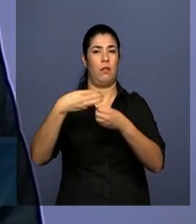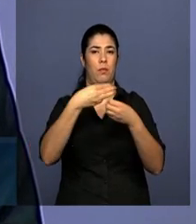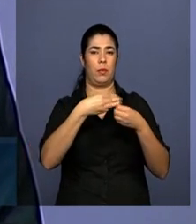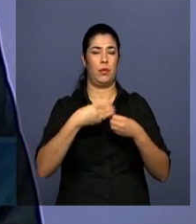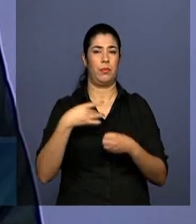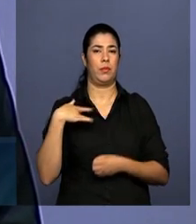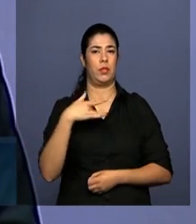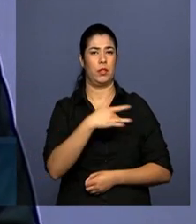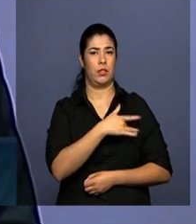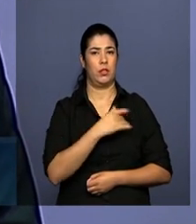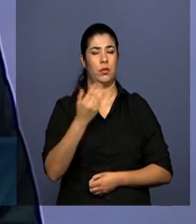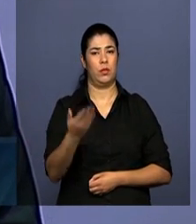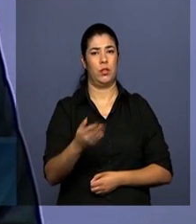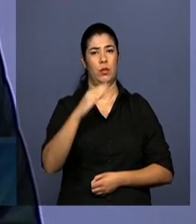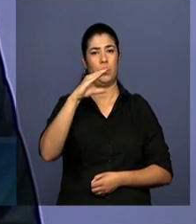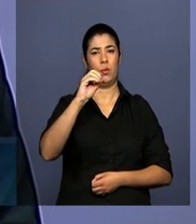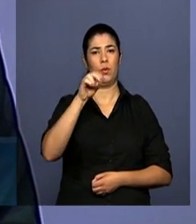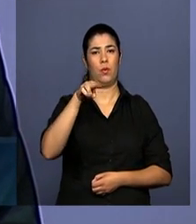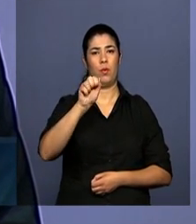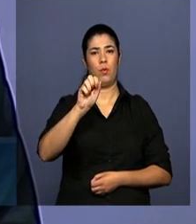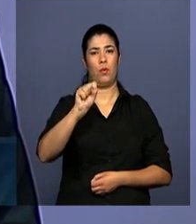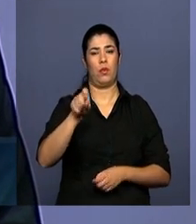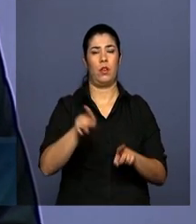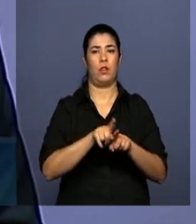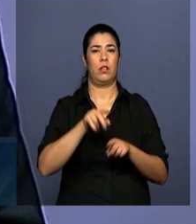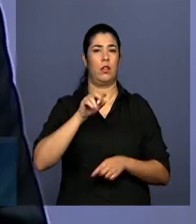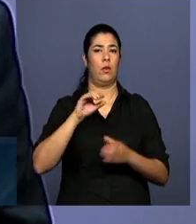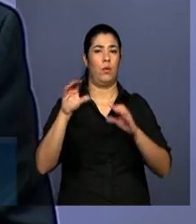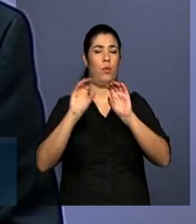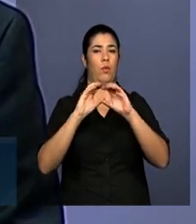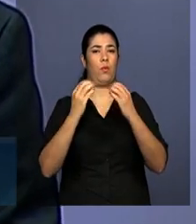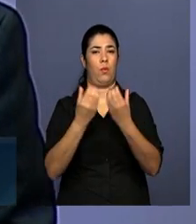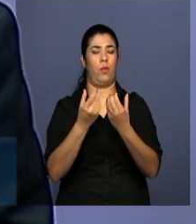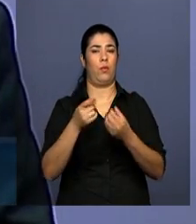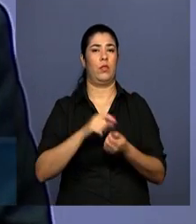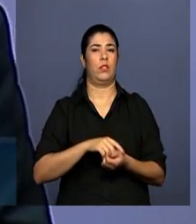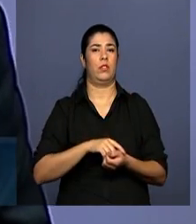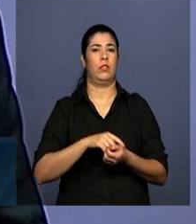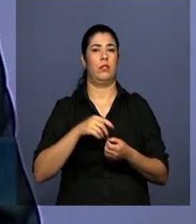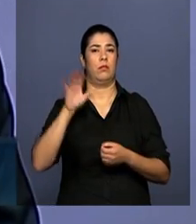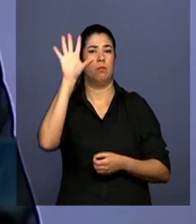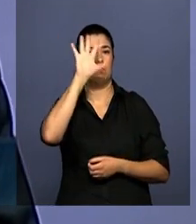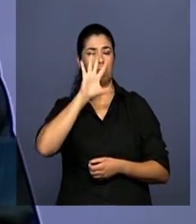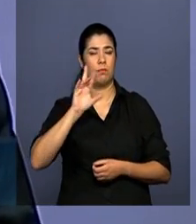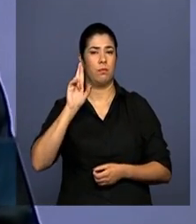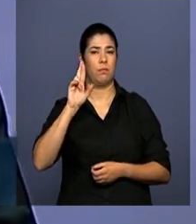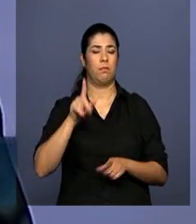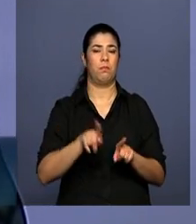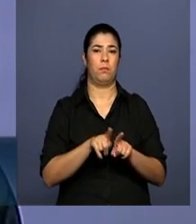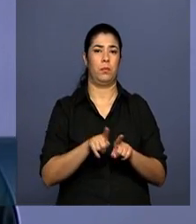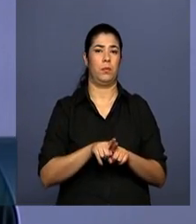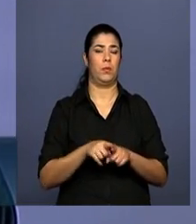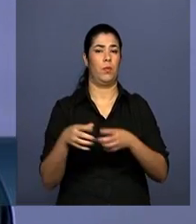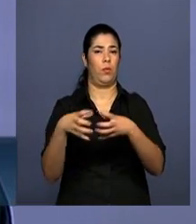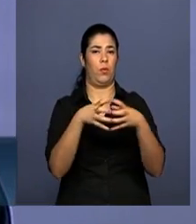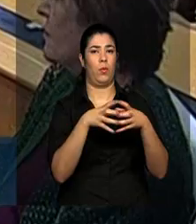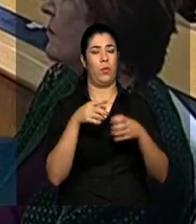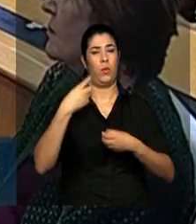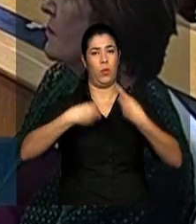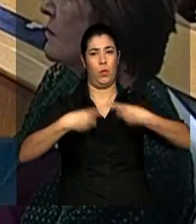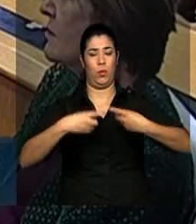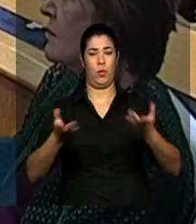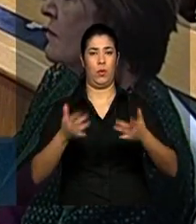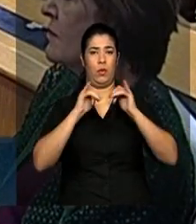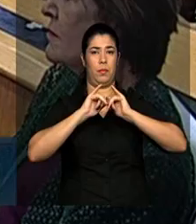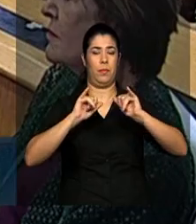alguém representando o CONAS, o Conselho de Secretários Estaduais. E eu digo isso porque esse conjunto de políticas hoje aqui